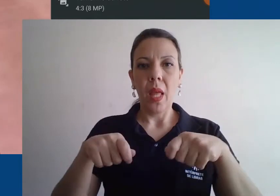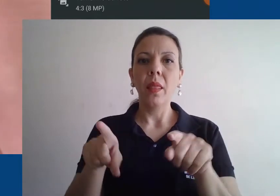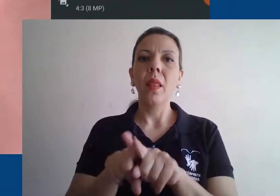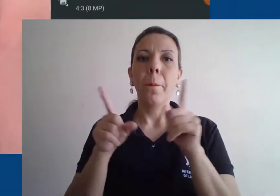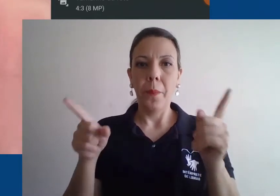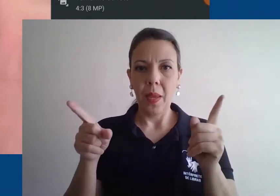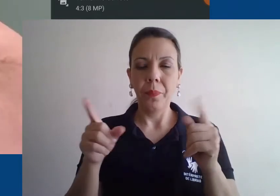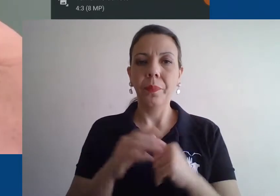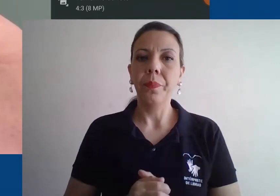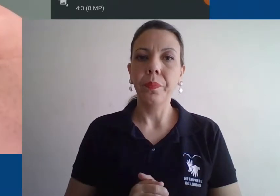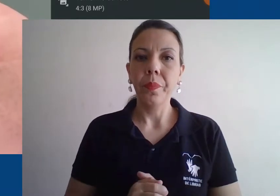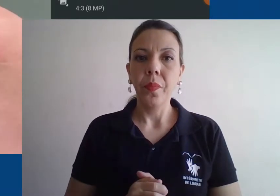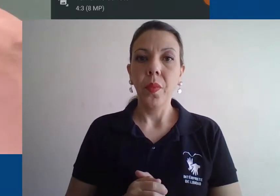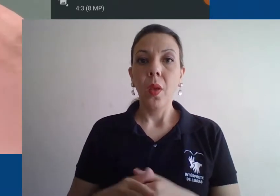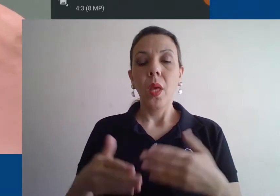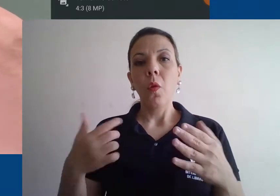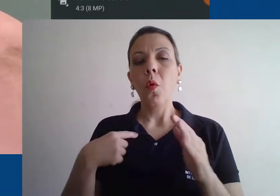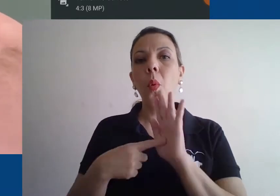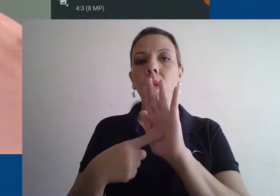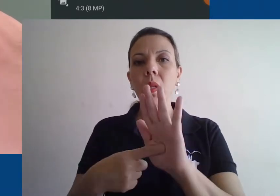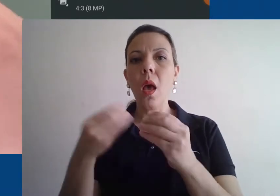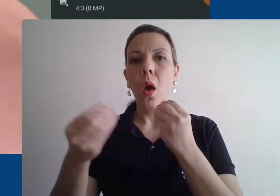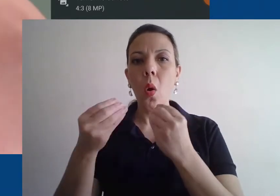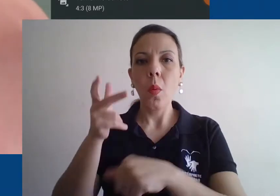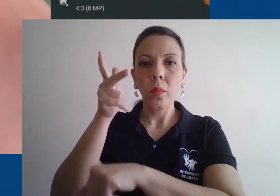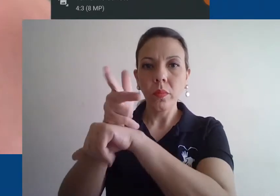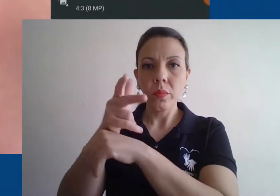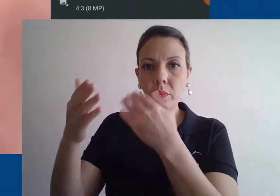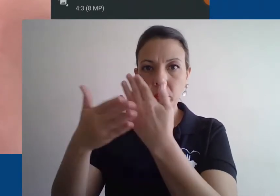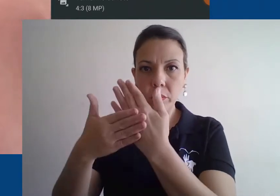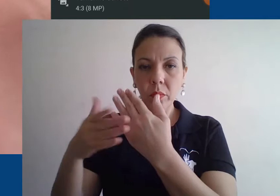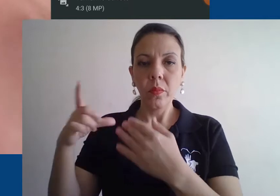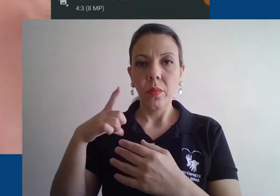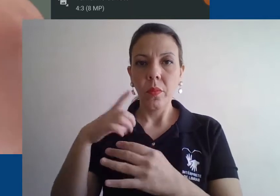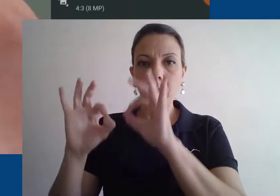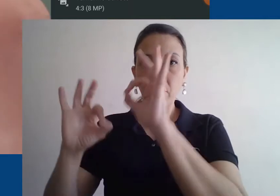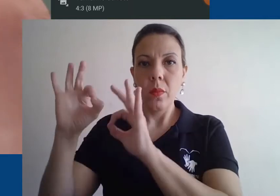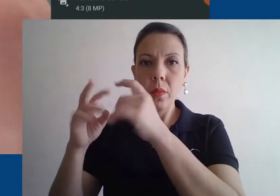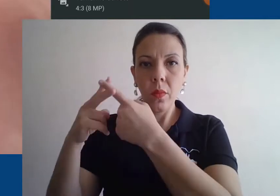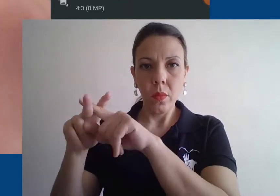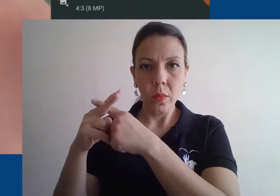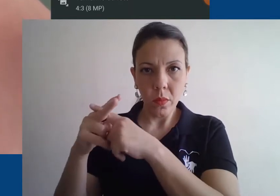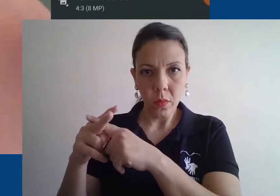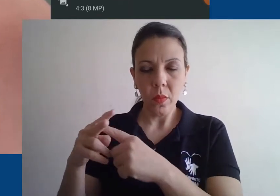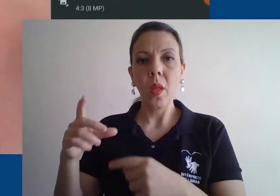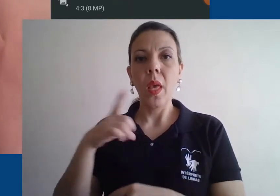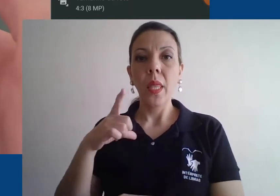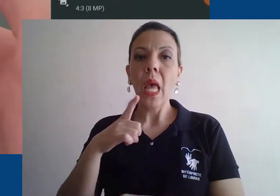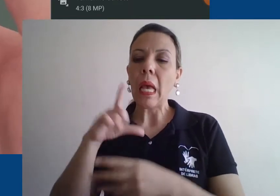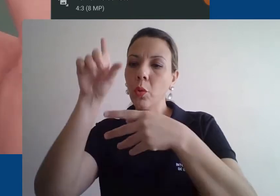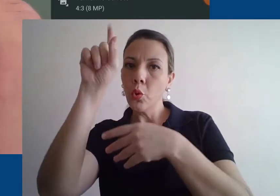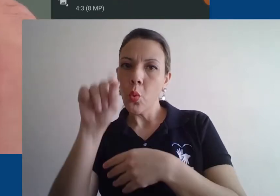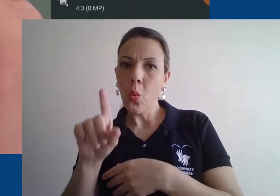que é essa aqui de cima. Vou exemplificar aqui na da traseira. Você tem 4 opções. Ultra HD 4K, então essa